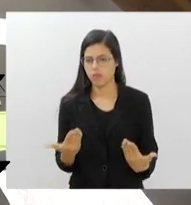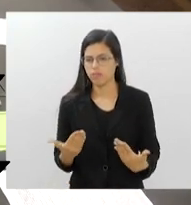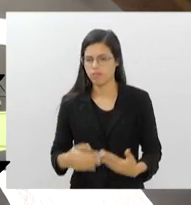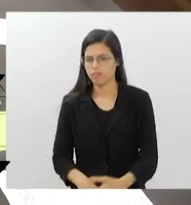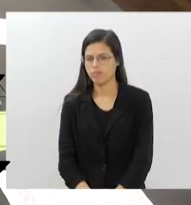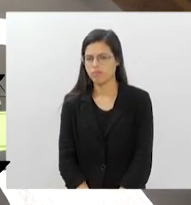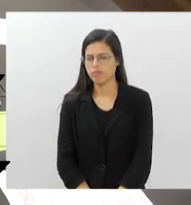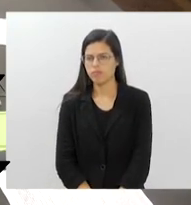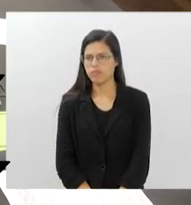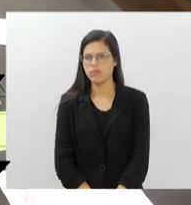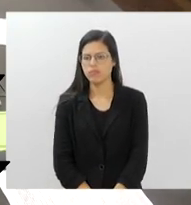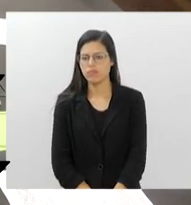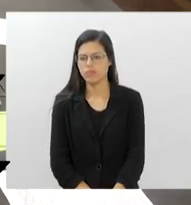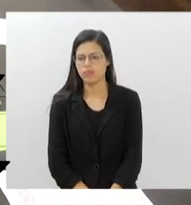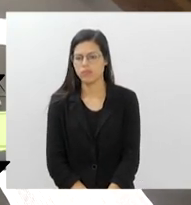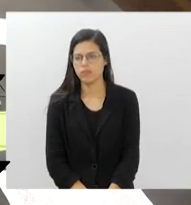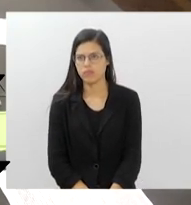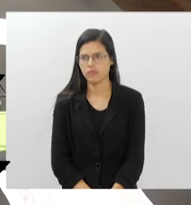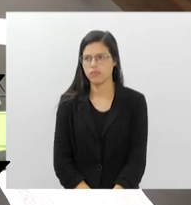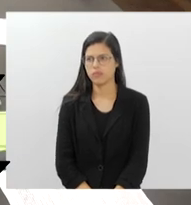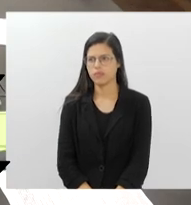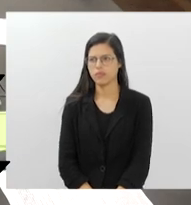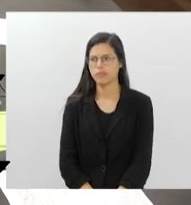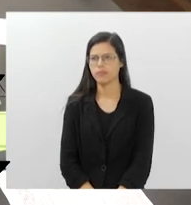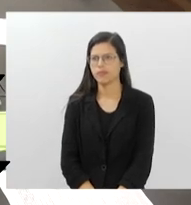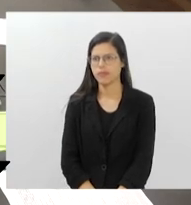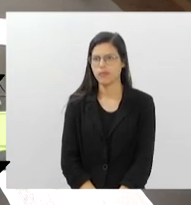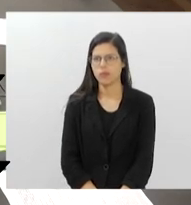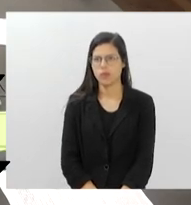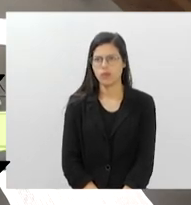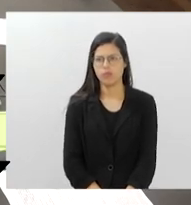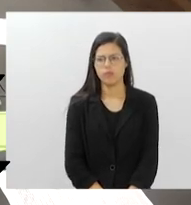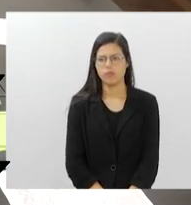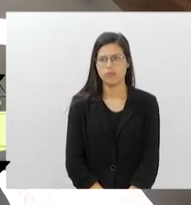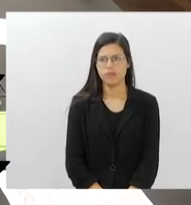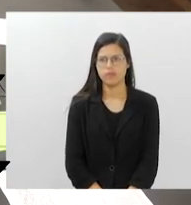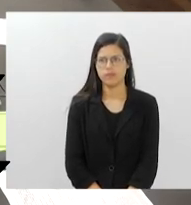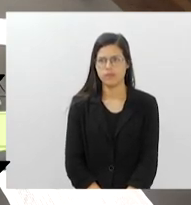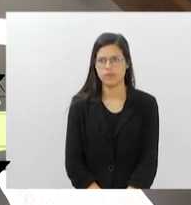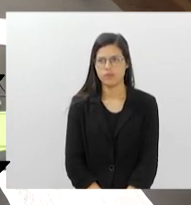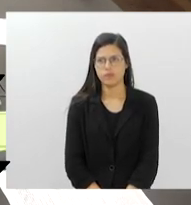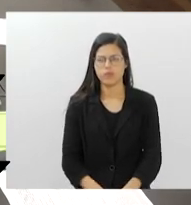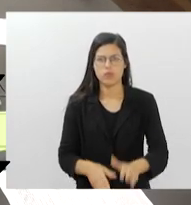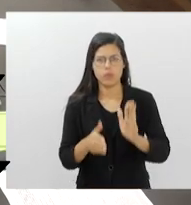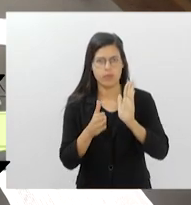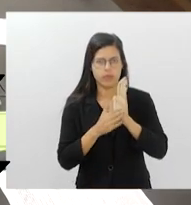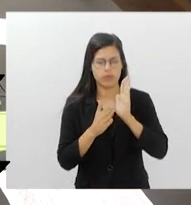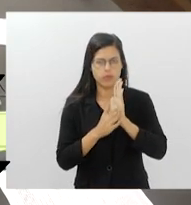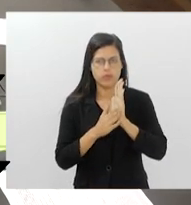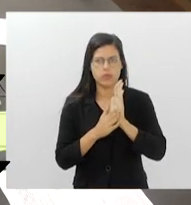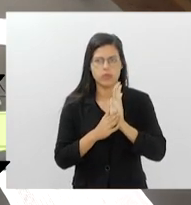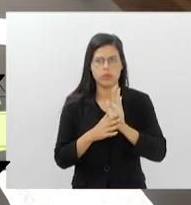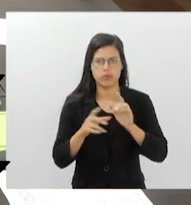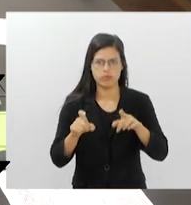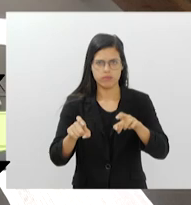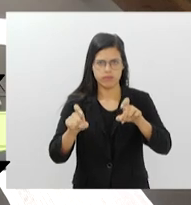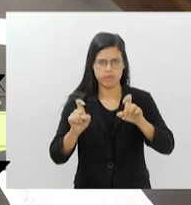seguinte o que eu propus na legislatura